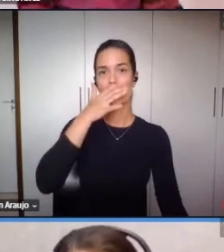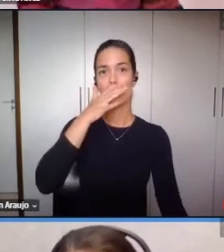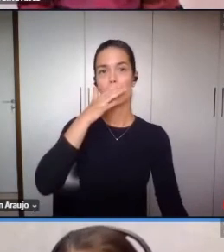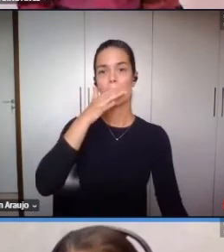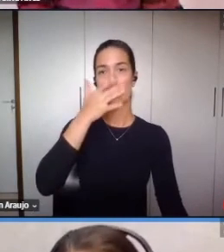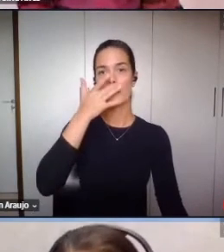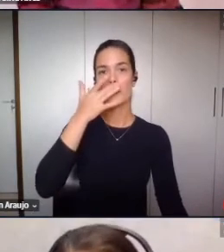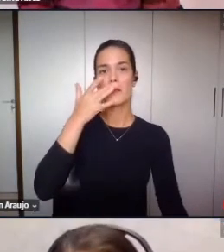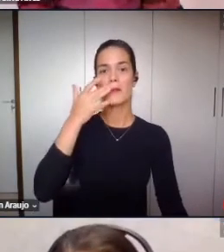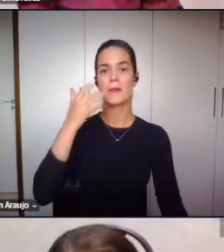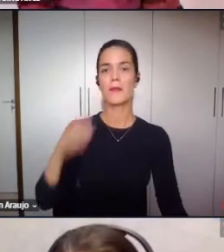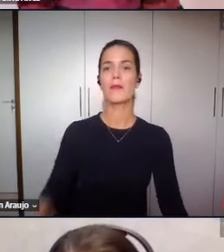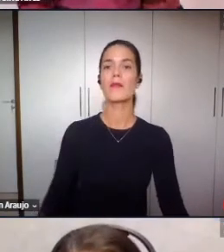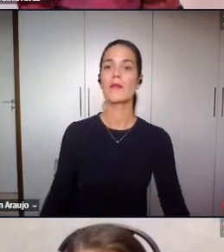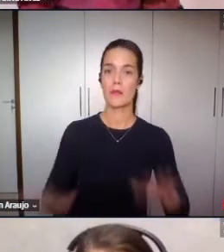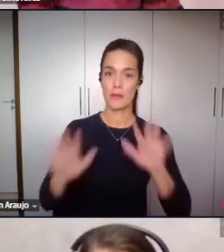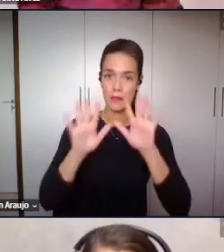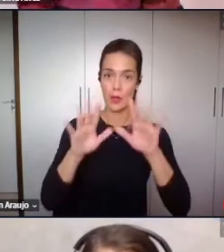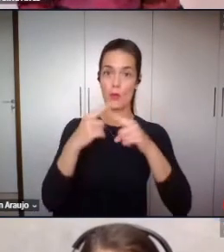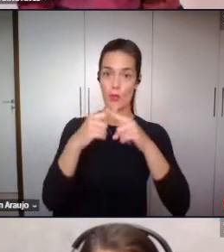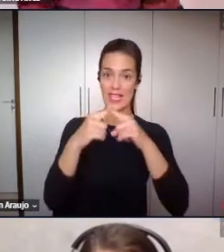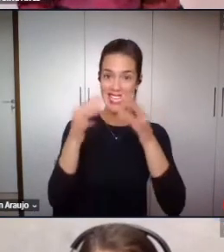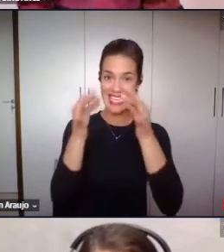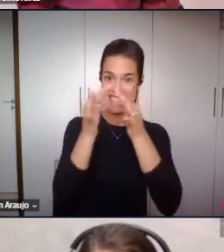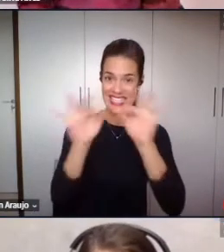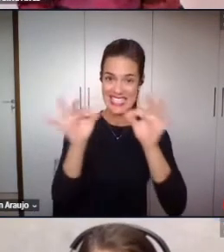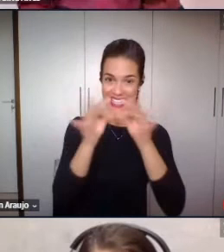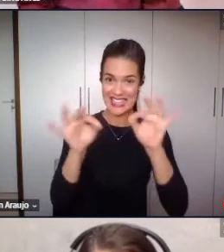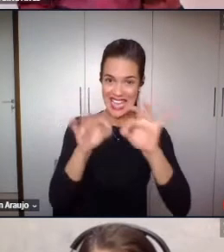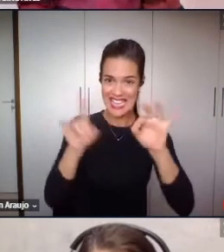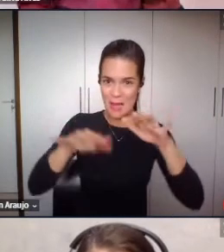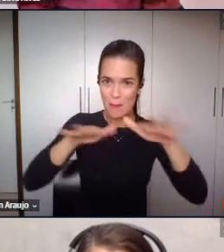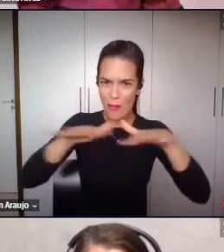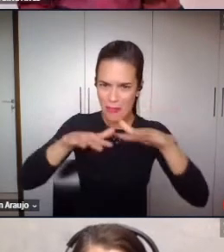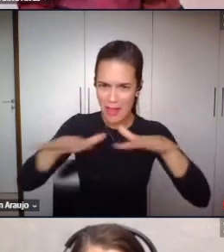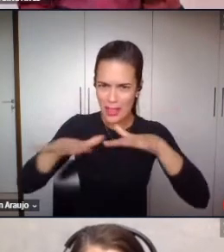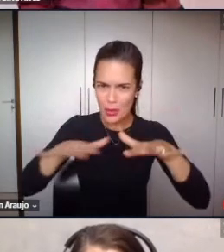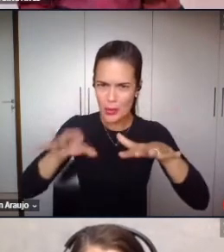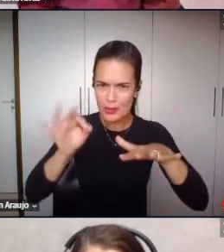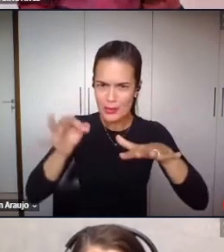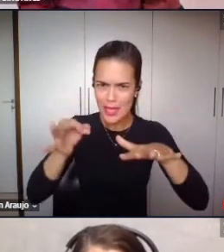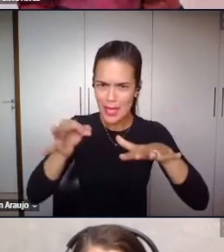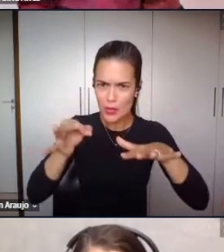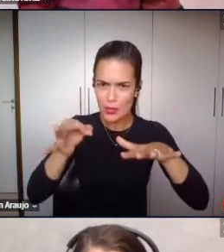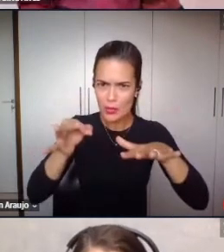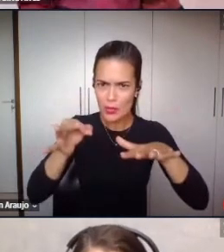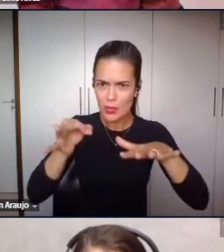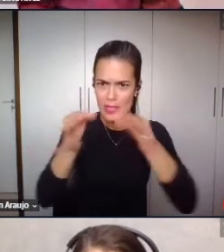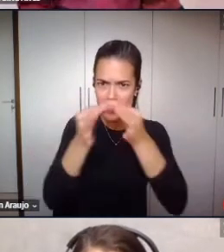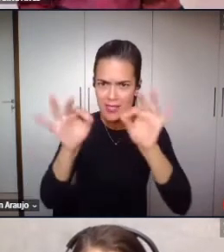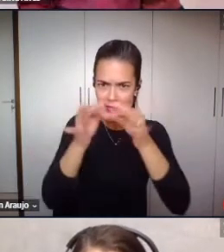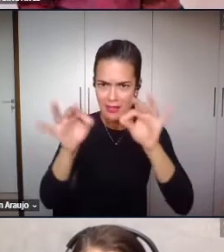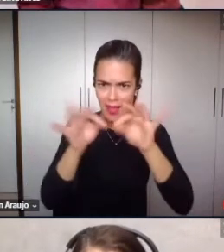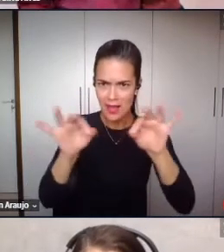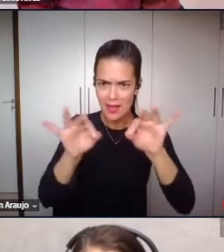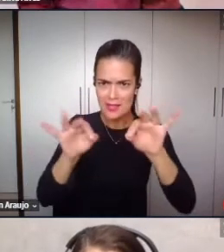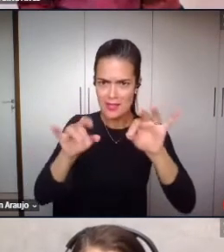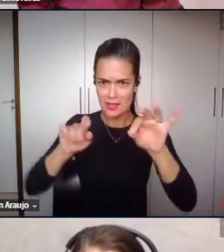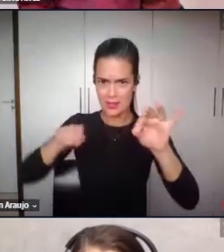sintaxe. Ah, porque a própria sintaxe são os movimentos, é isso? Nos sinais. É